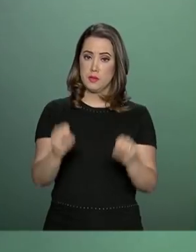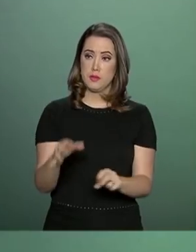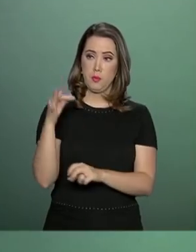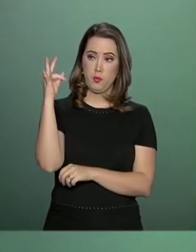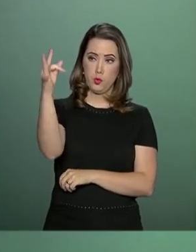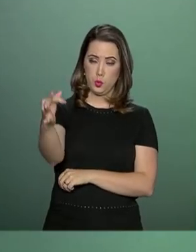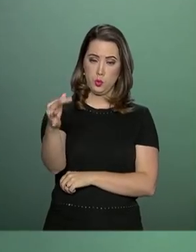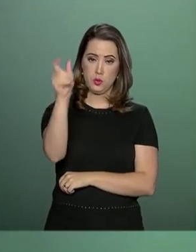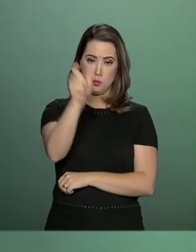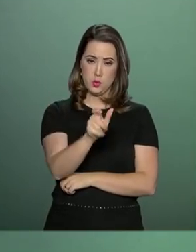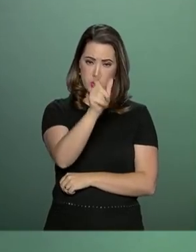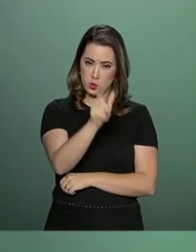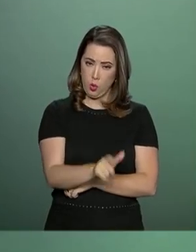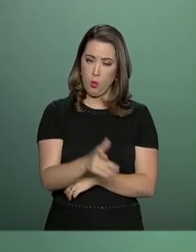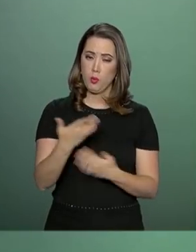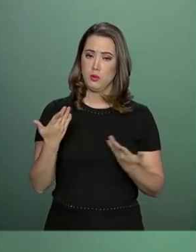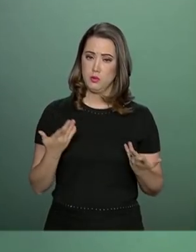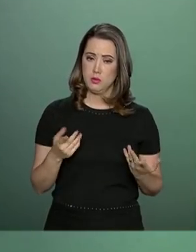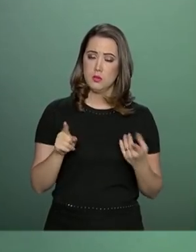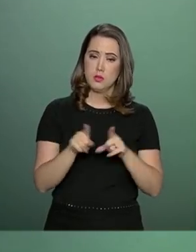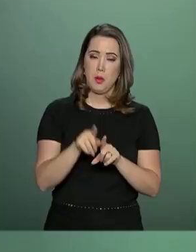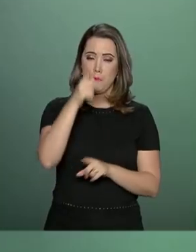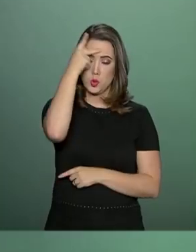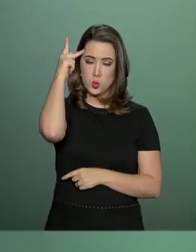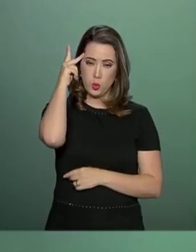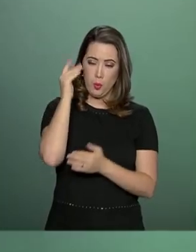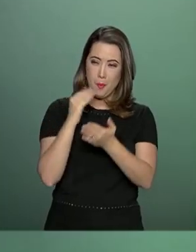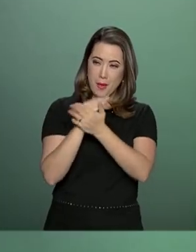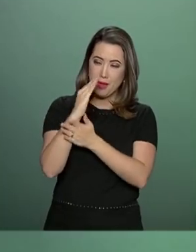gerações. O